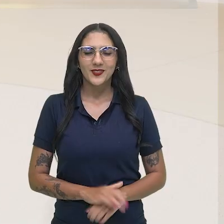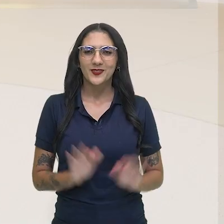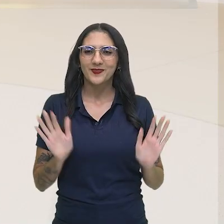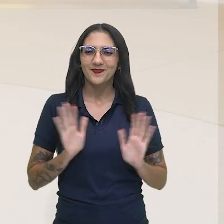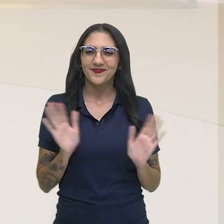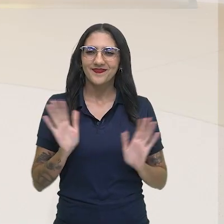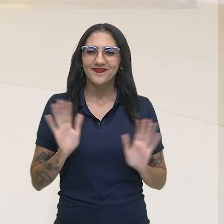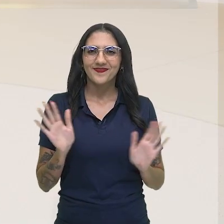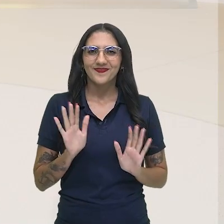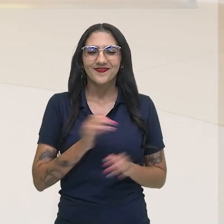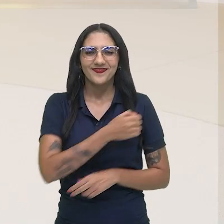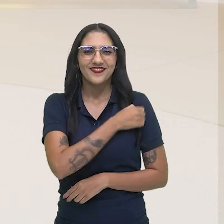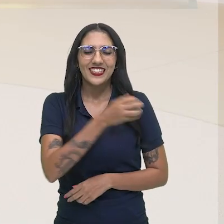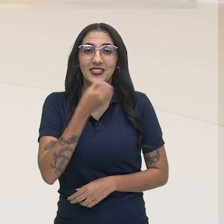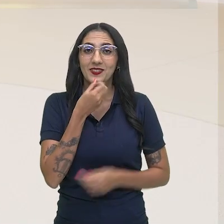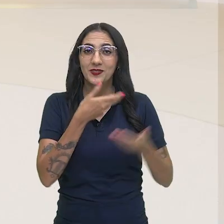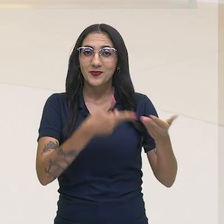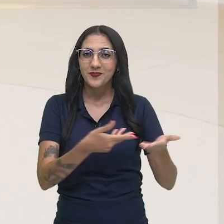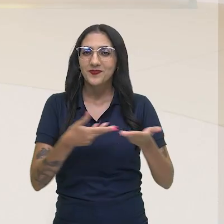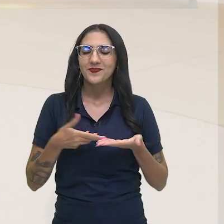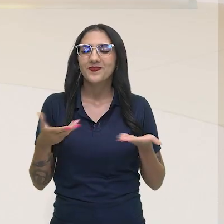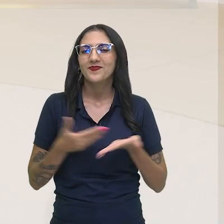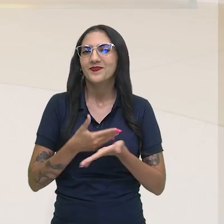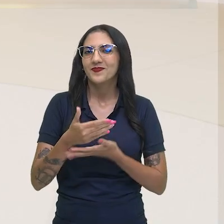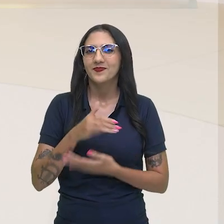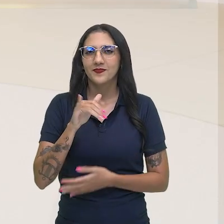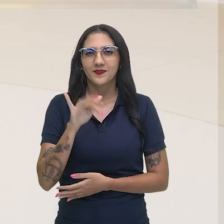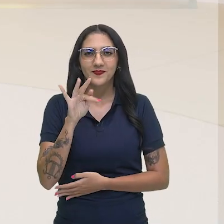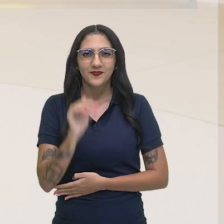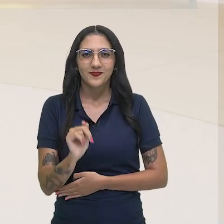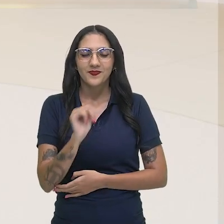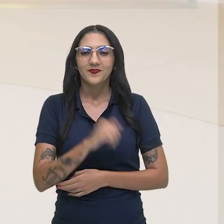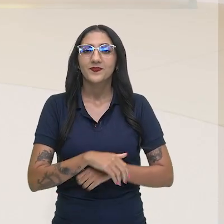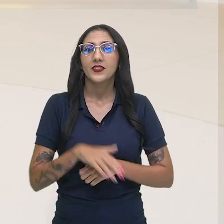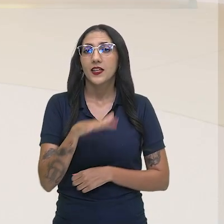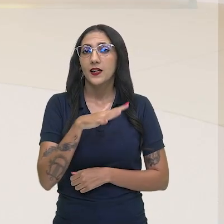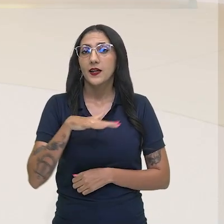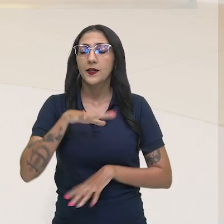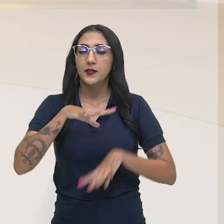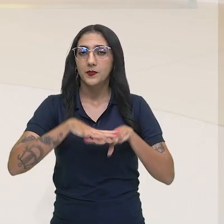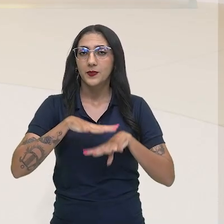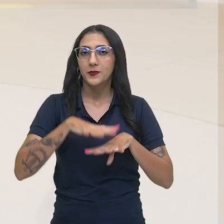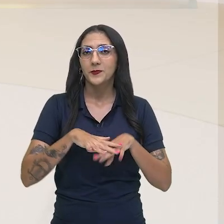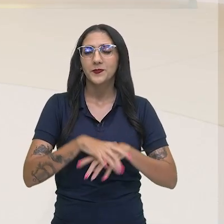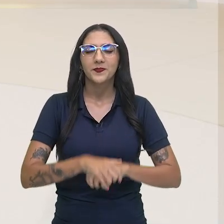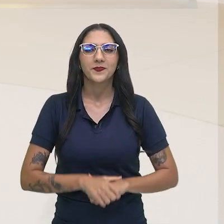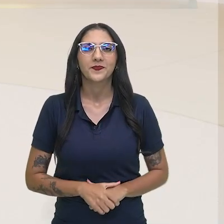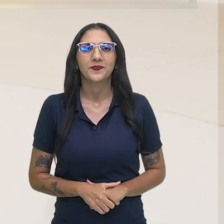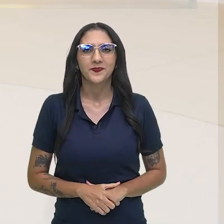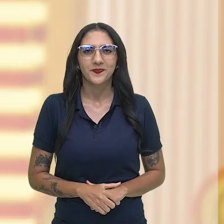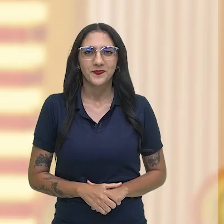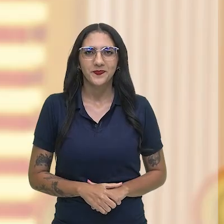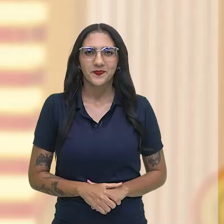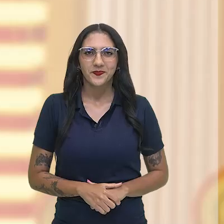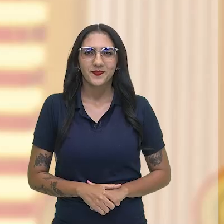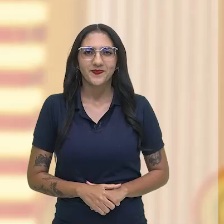todos, sejam bem-vindos ao nosso itinerário formativo de aprofundamento matemática e suas